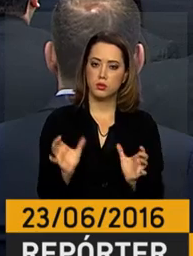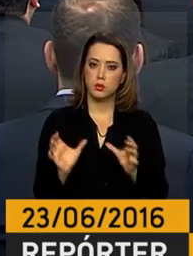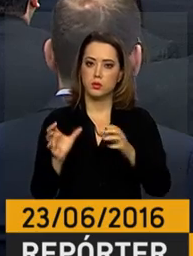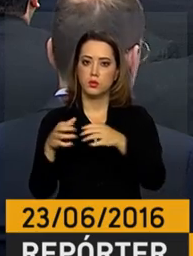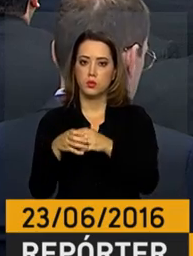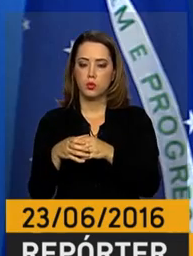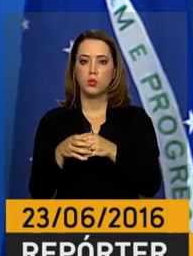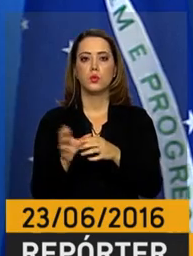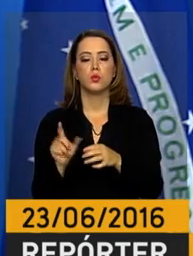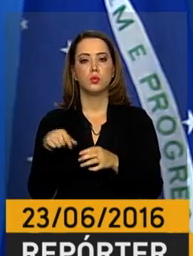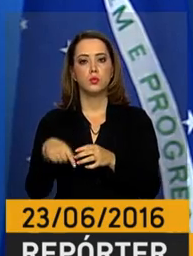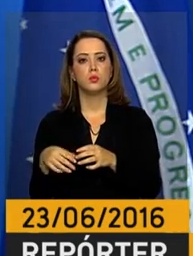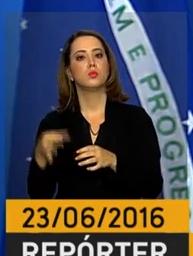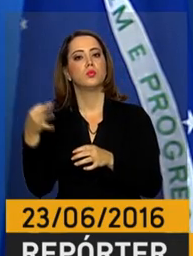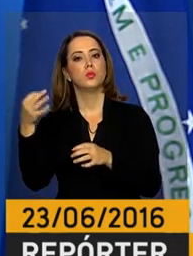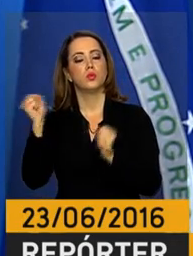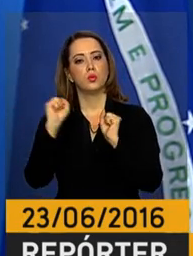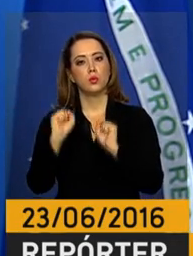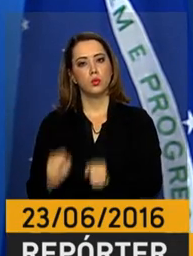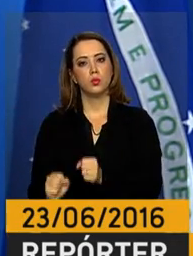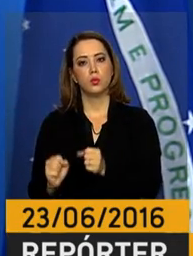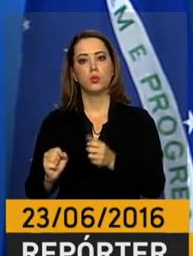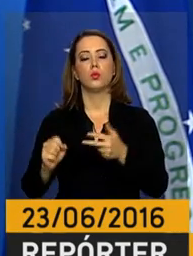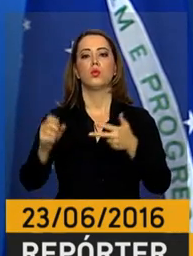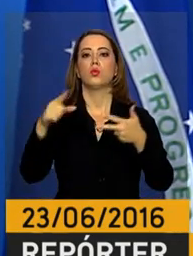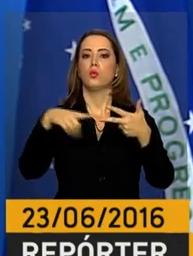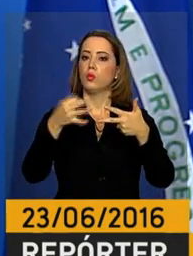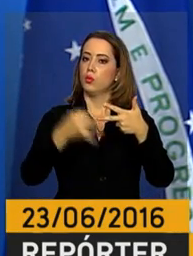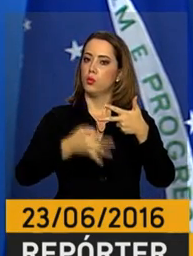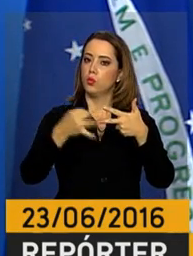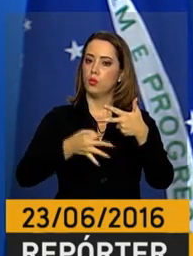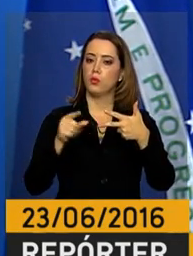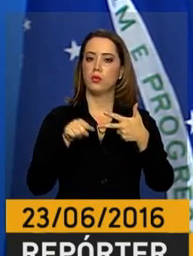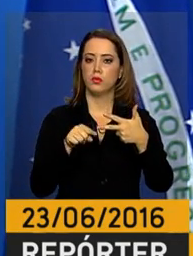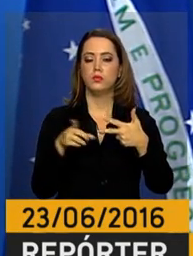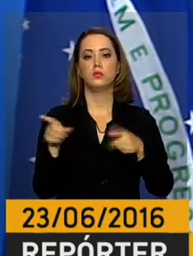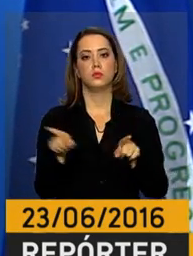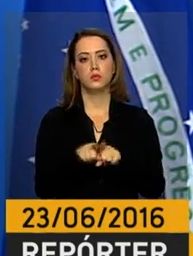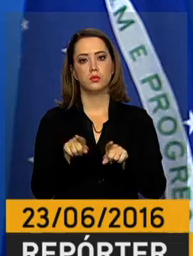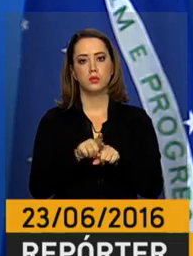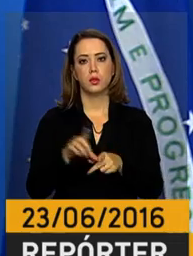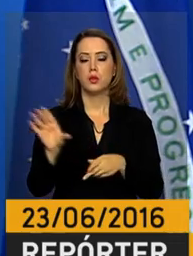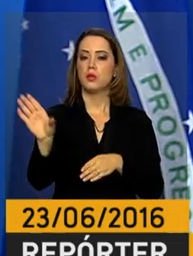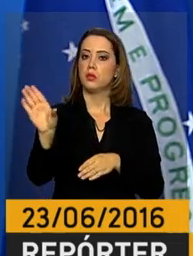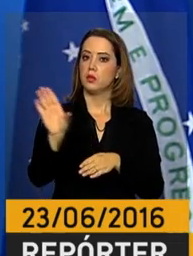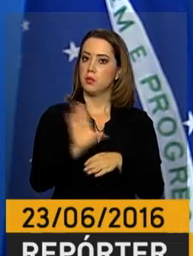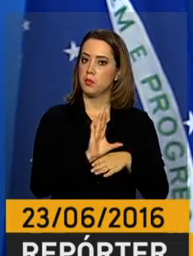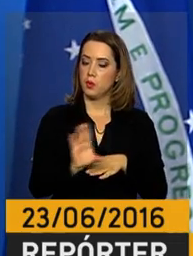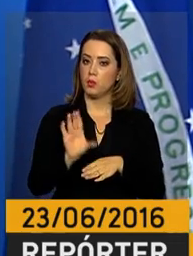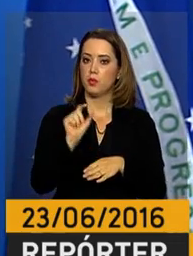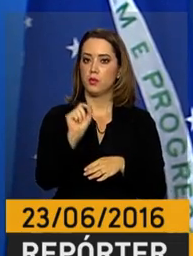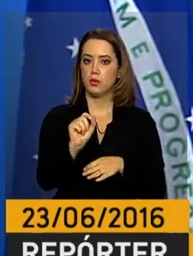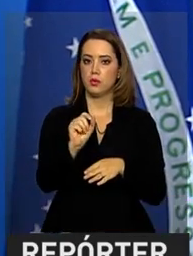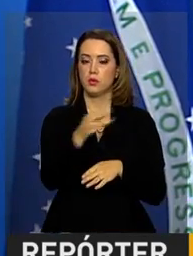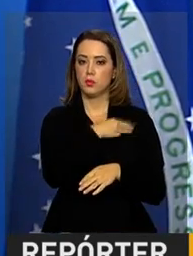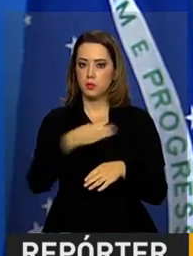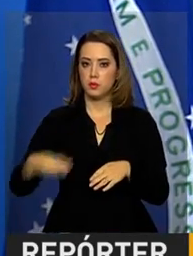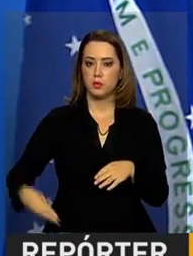Judiciário no comitê executivo do referido pacto coordenado pelo Ministro Gilmar Mendes